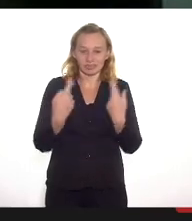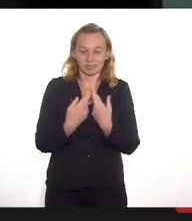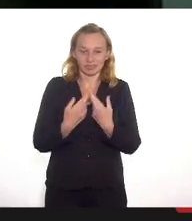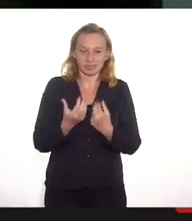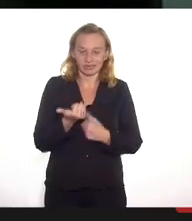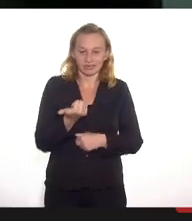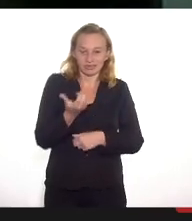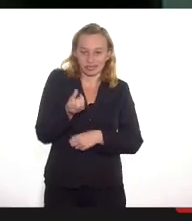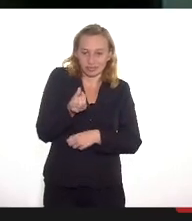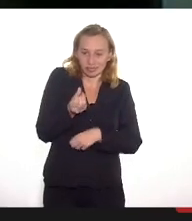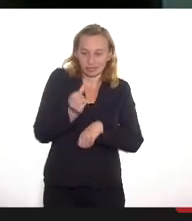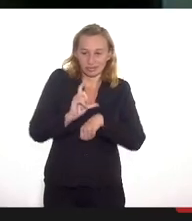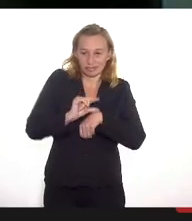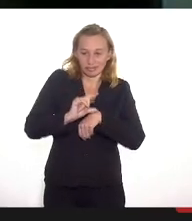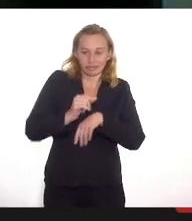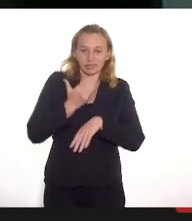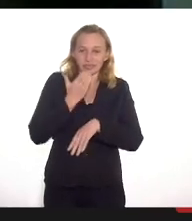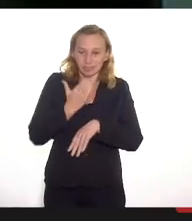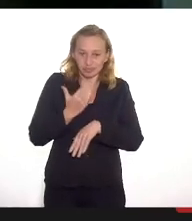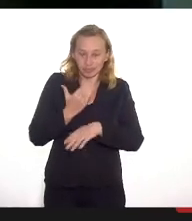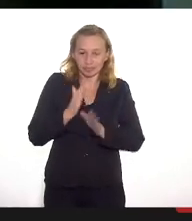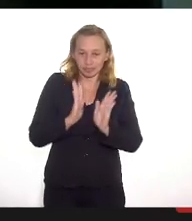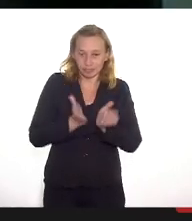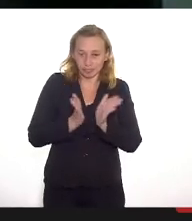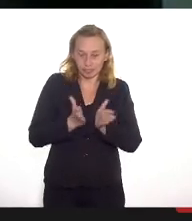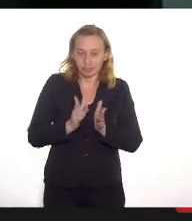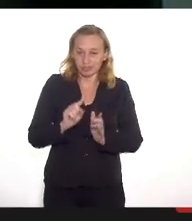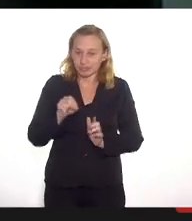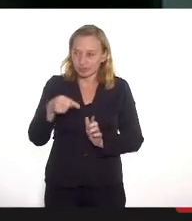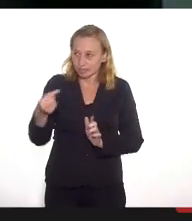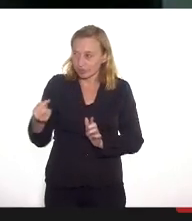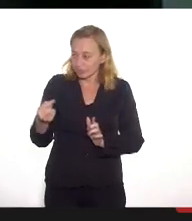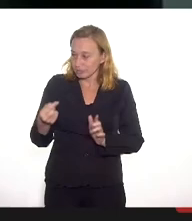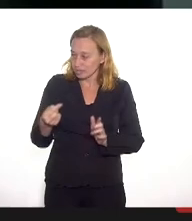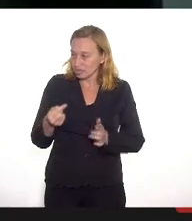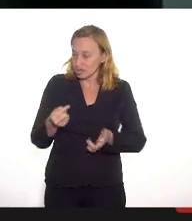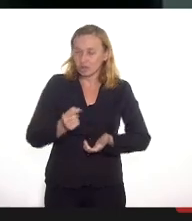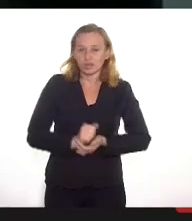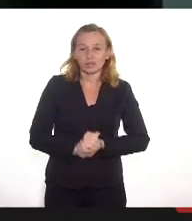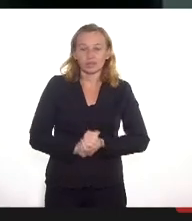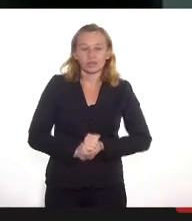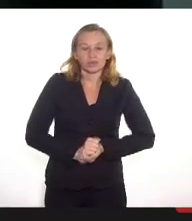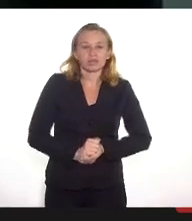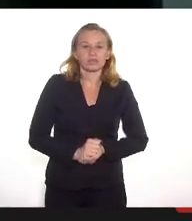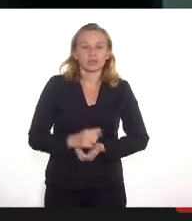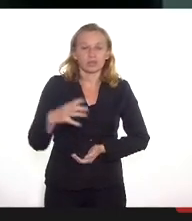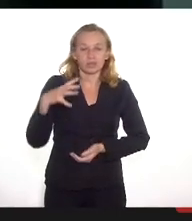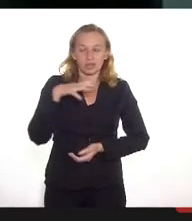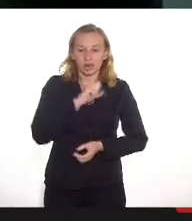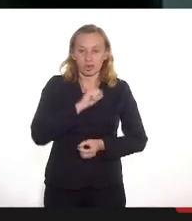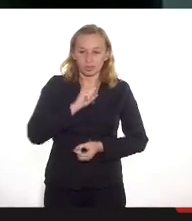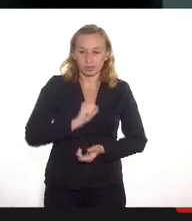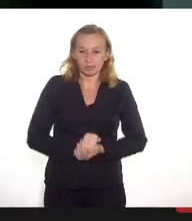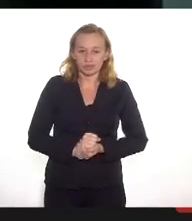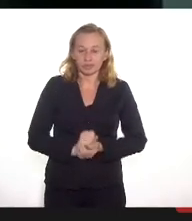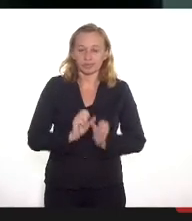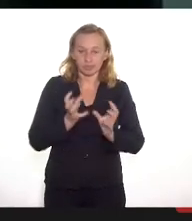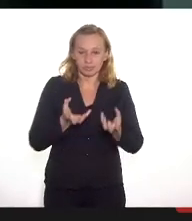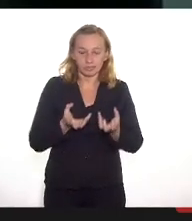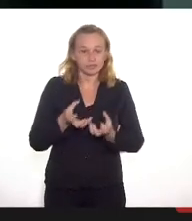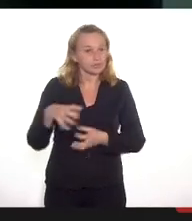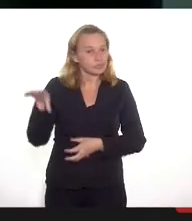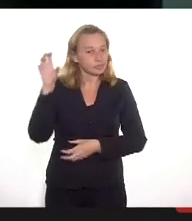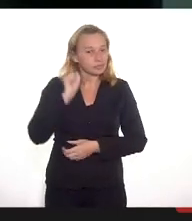de 16 horas por isso que eu vou pedir ela para os próximos inscritos para ser um pouco mais objetivo que ainda quer